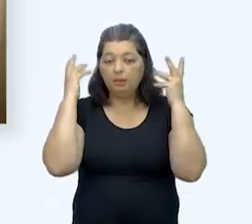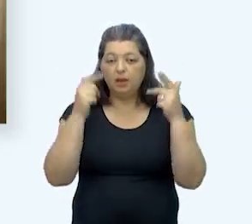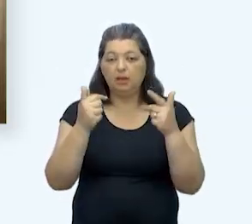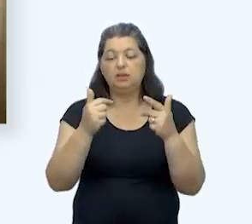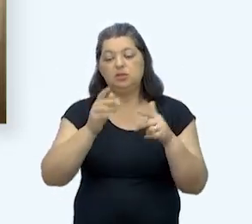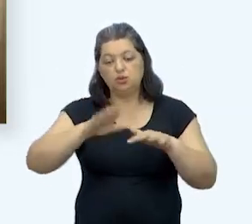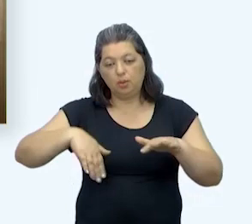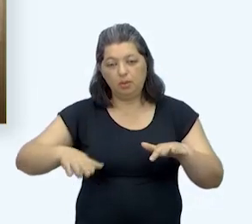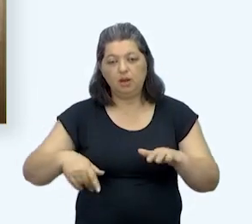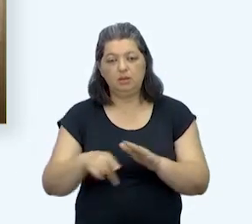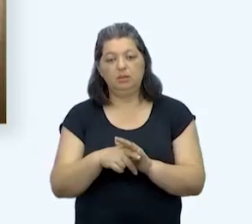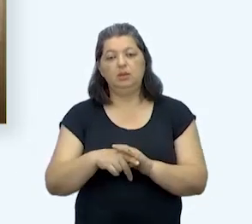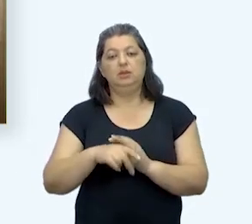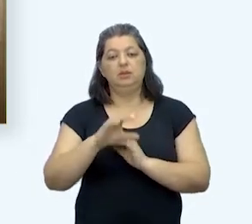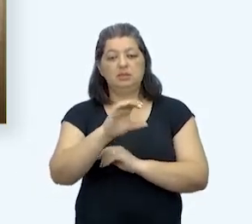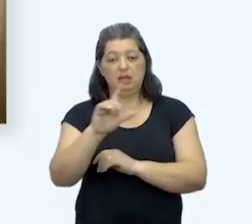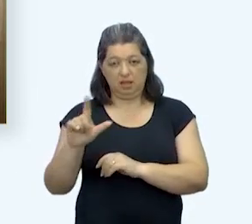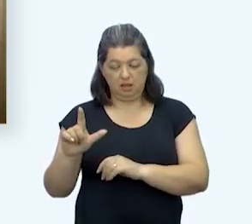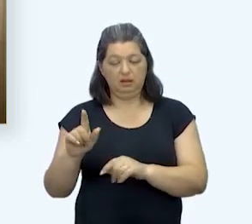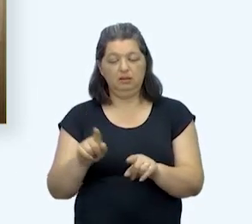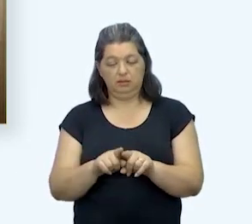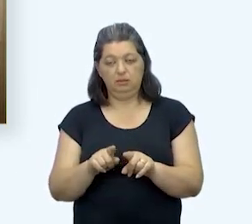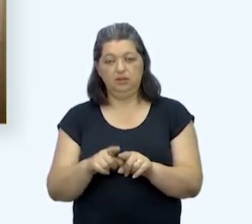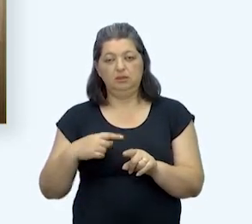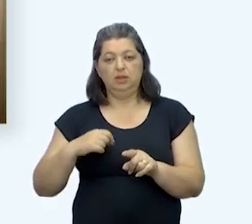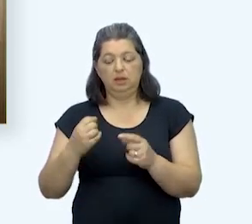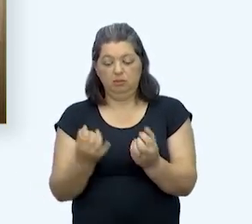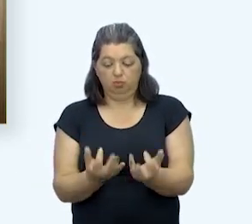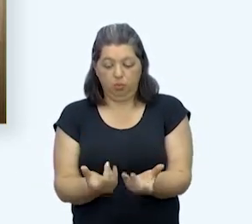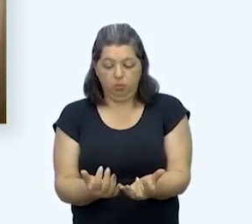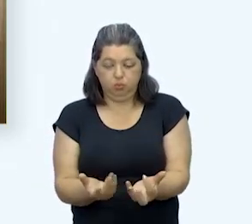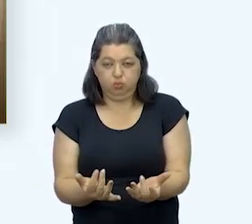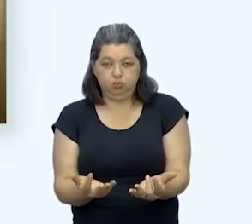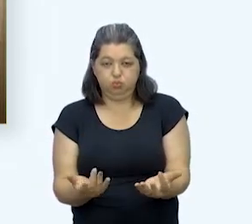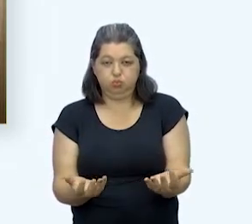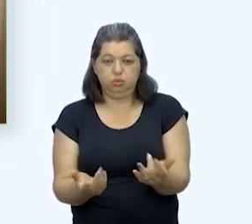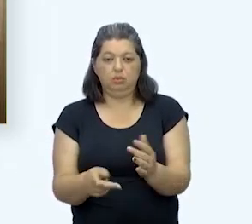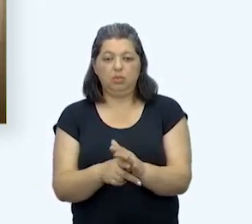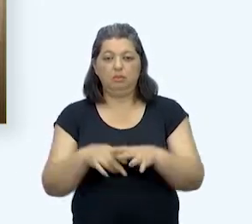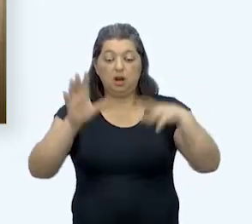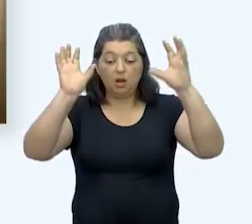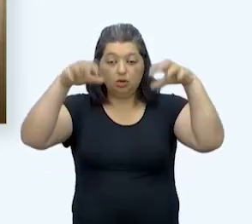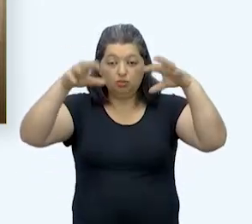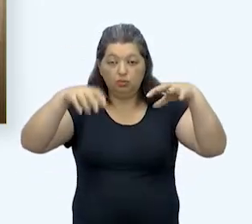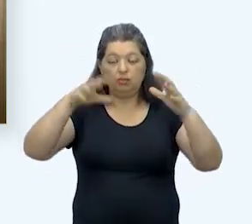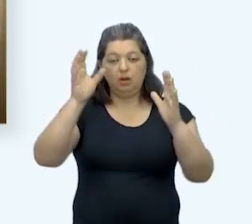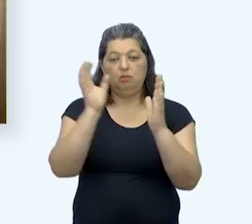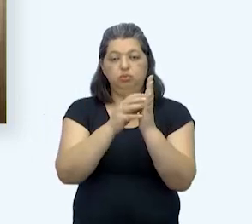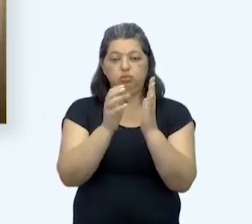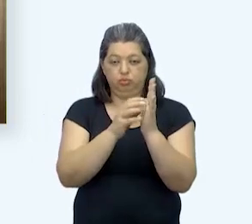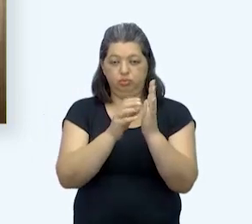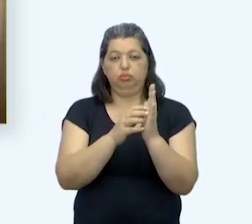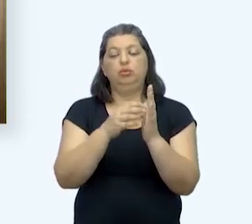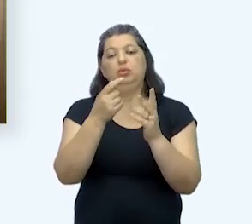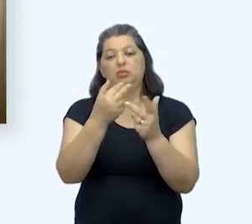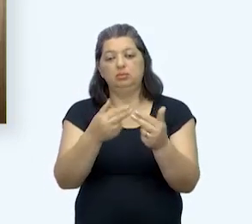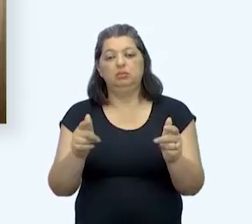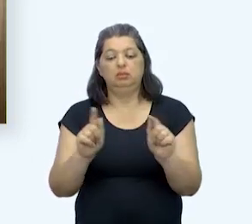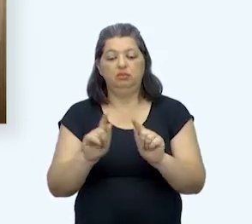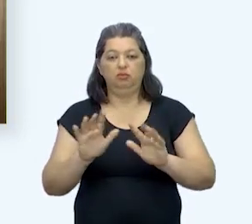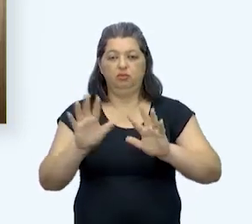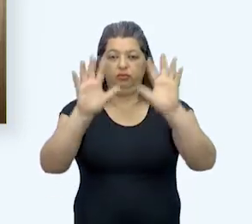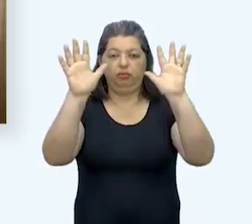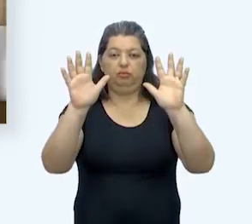que também está presente nesses produtos e quando eles são queimados, acaba gerando a chuva ácida e outros compostos gasosos